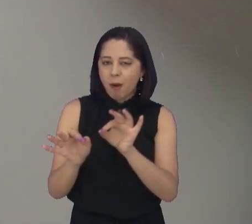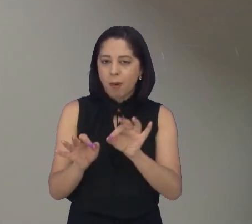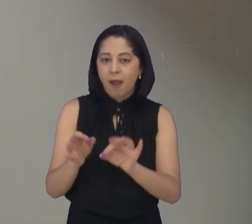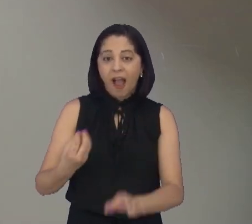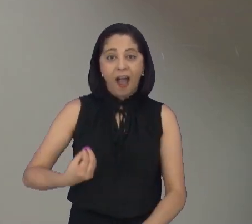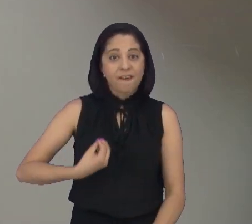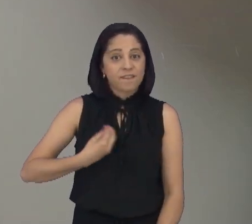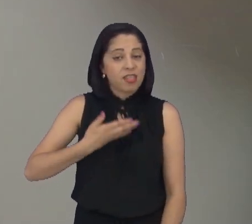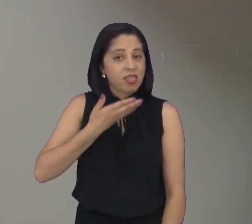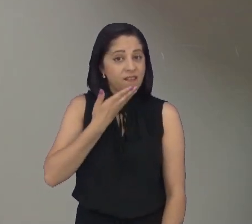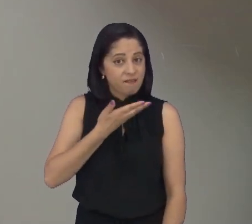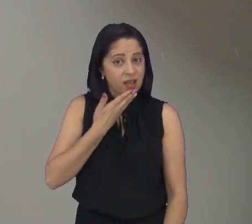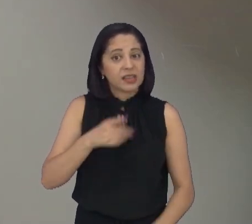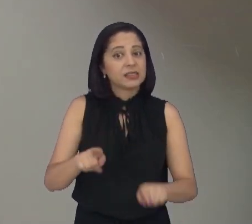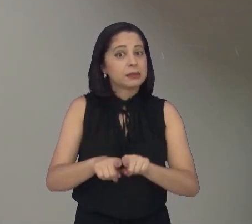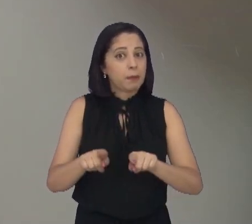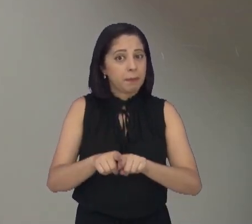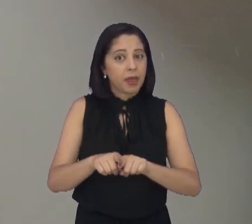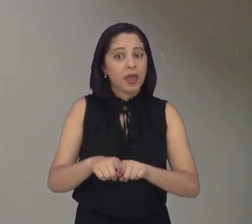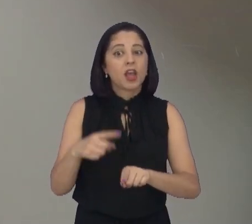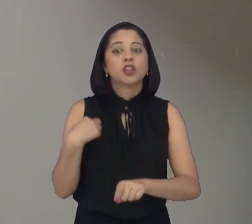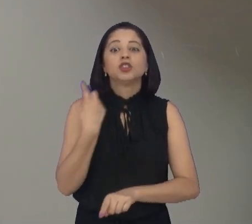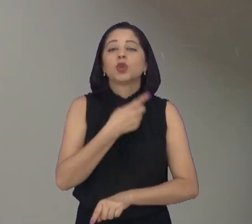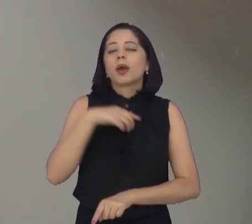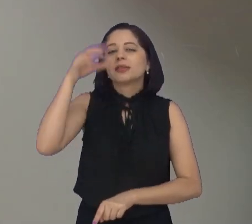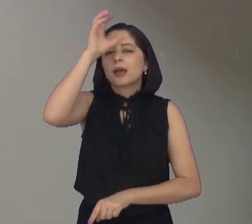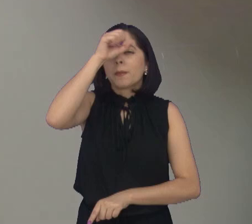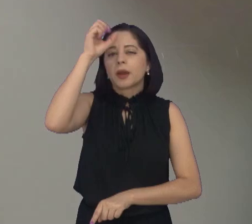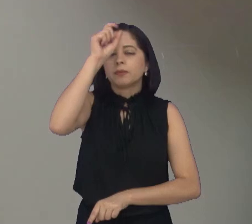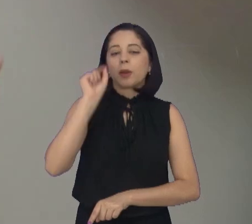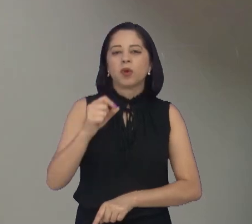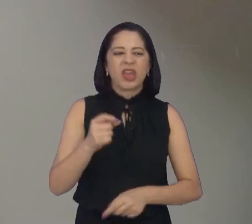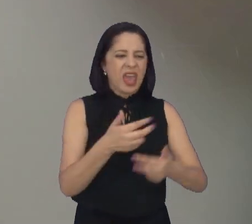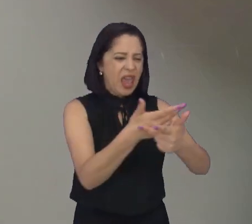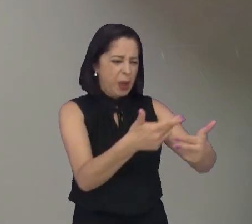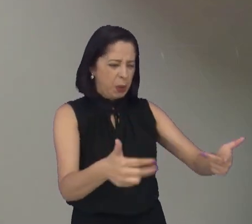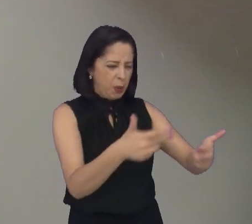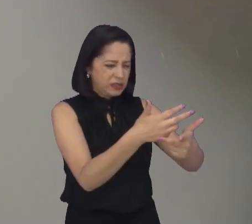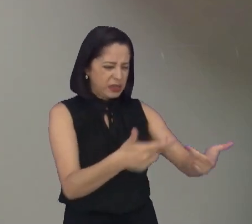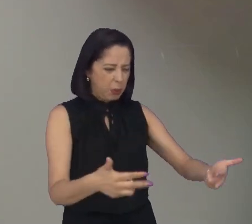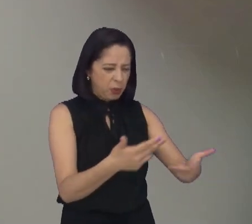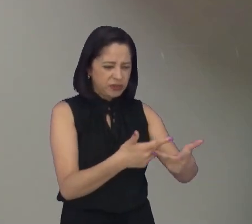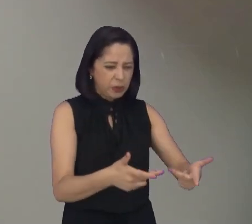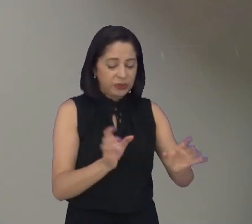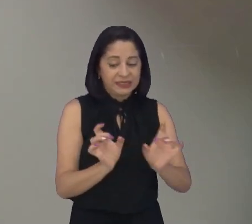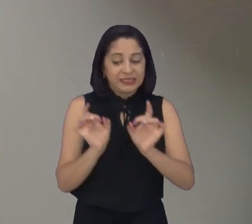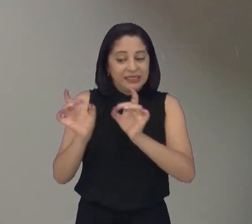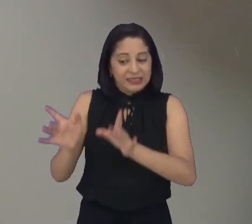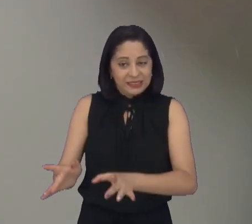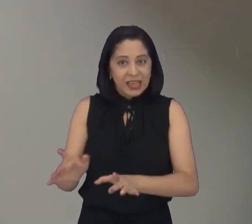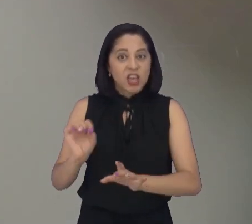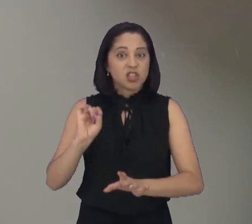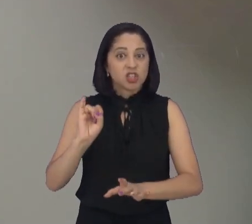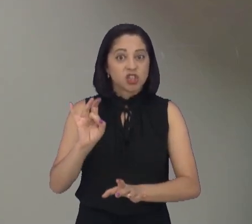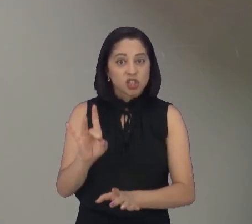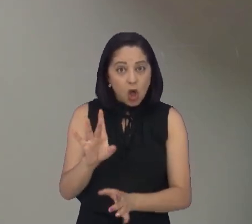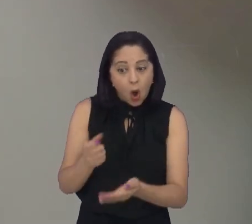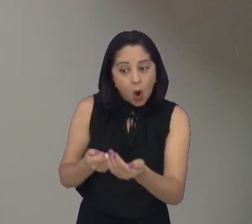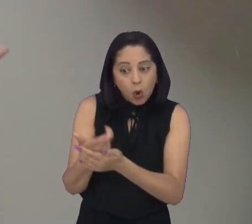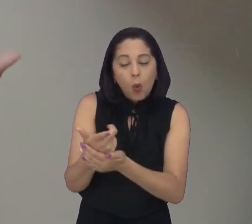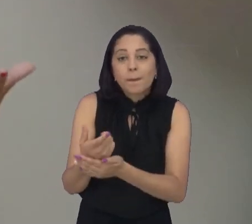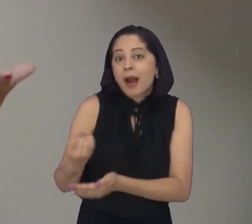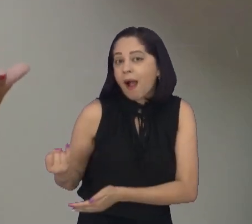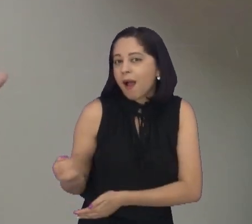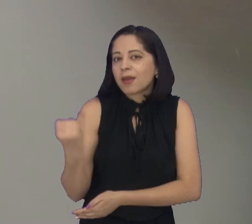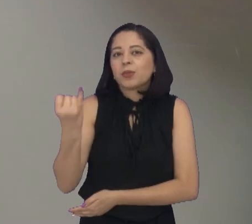vida. Aprendemos ainda que ao se desapegar de objetos e priorizar apenas o essencial, é